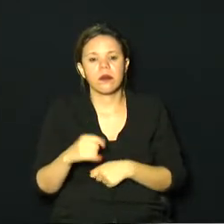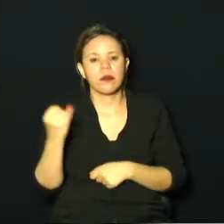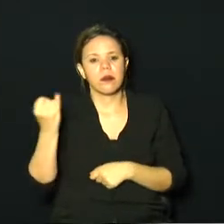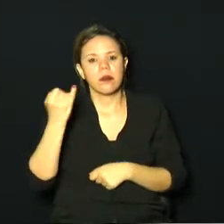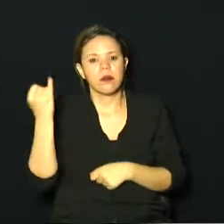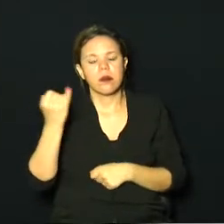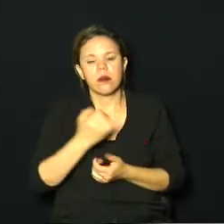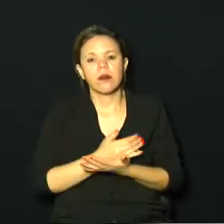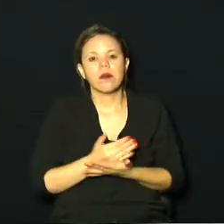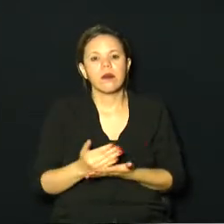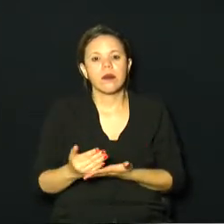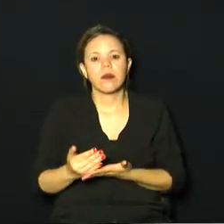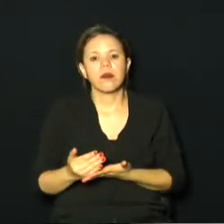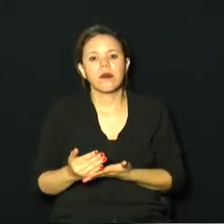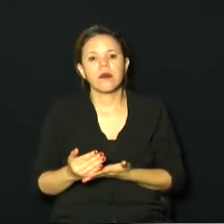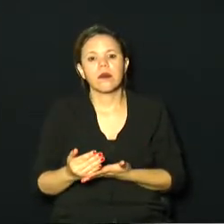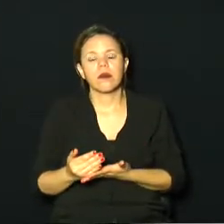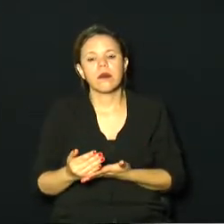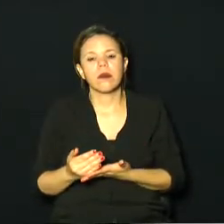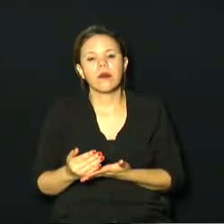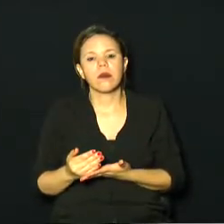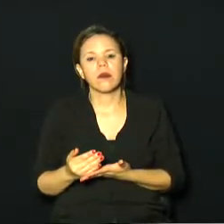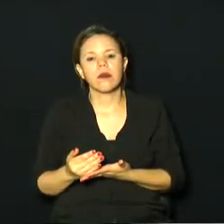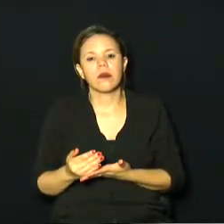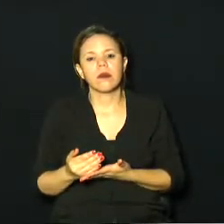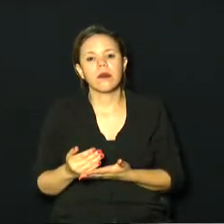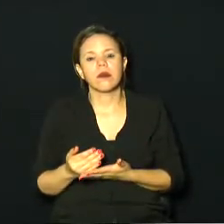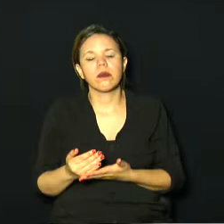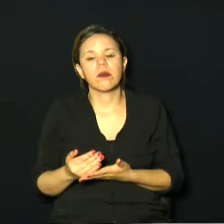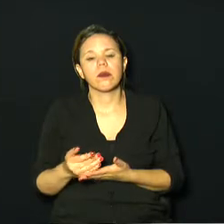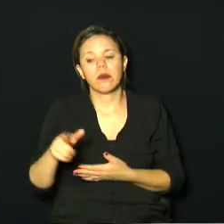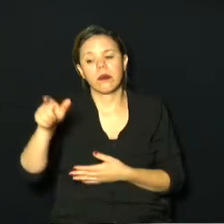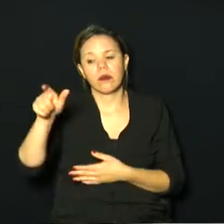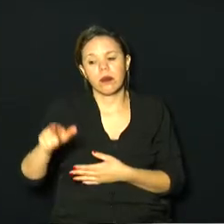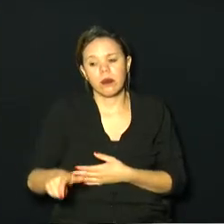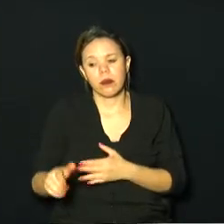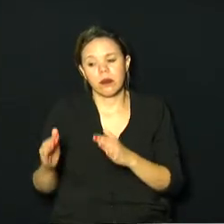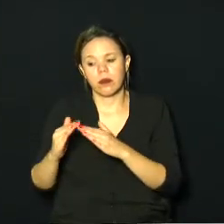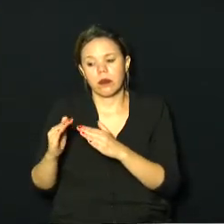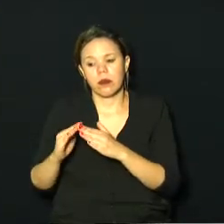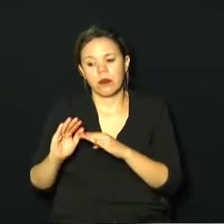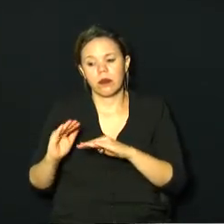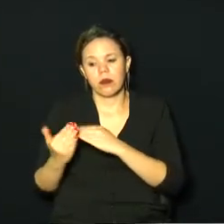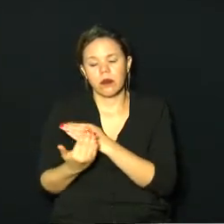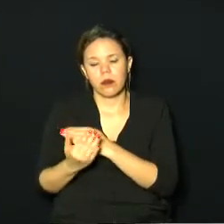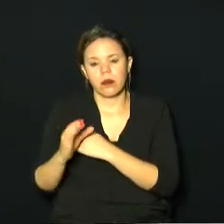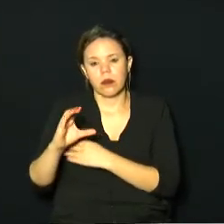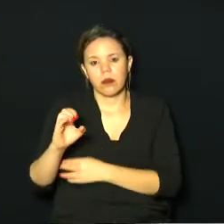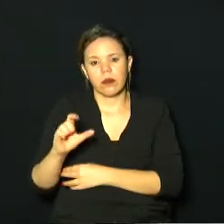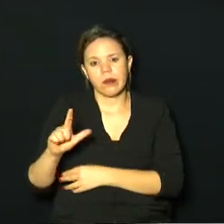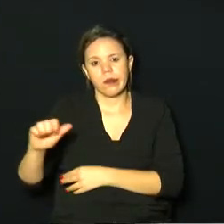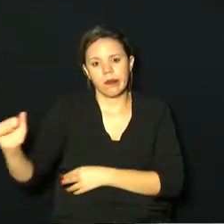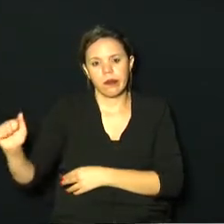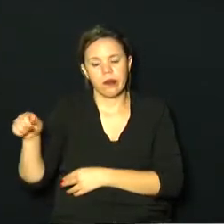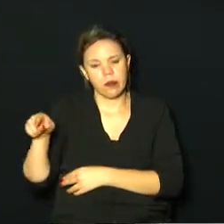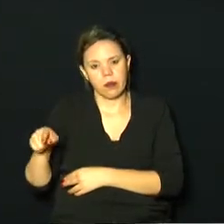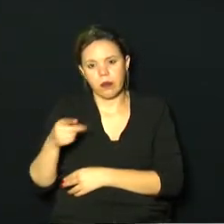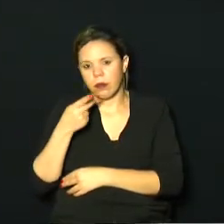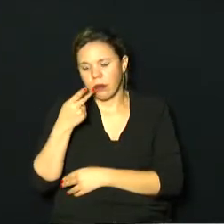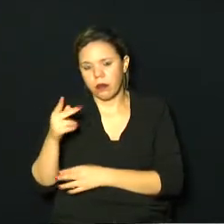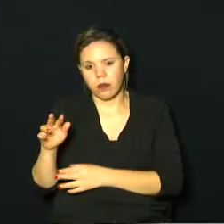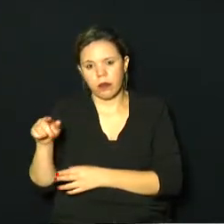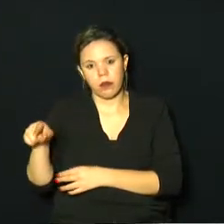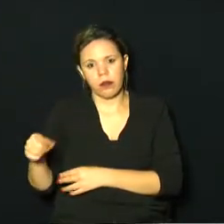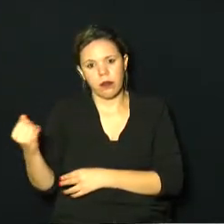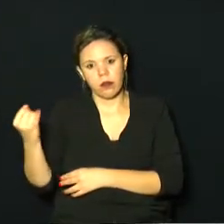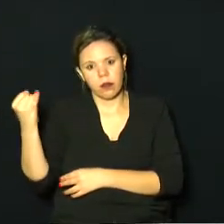importante, inicialmente, a companheira, moradora Célia, representando as famílias, falar inicialmente, considerando aí que